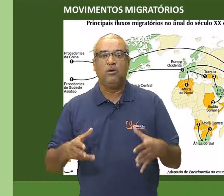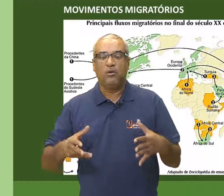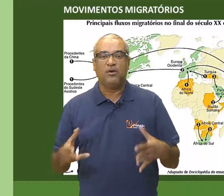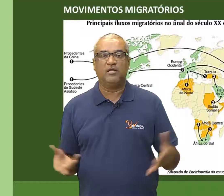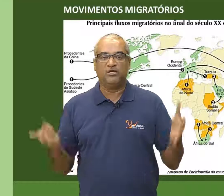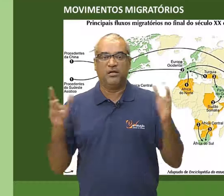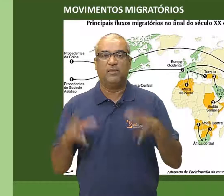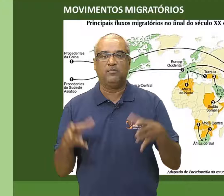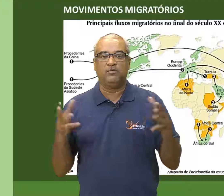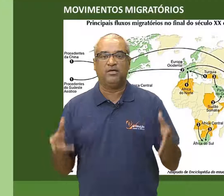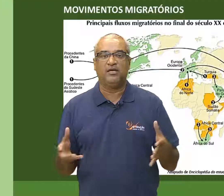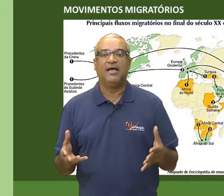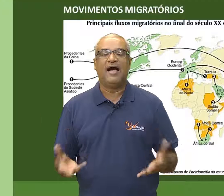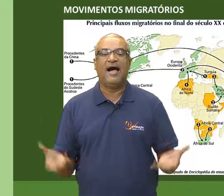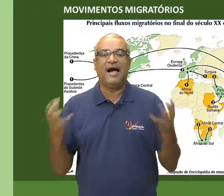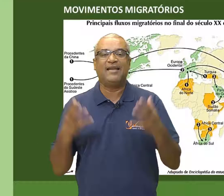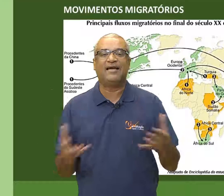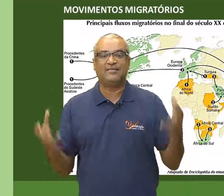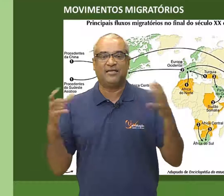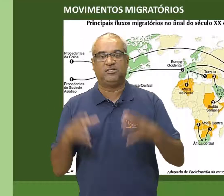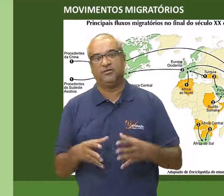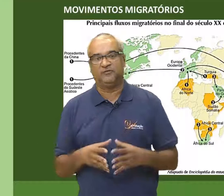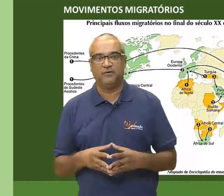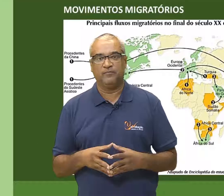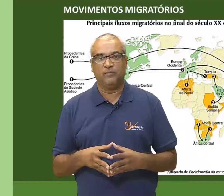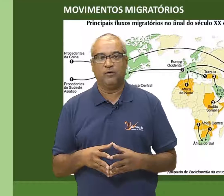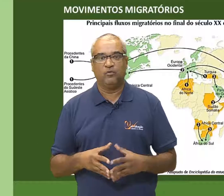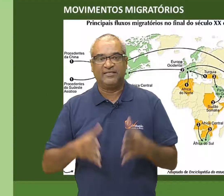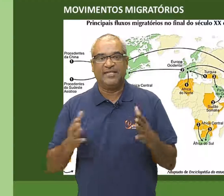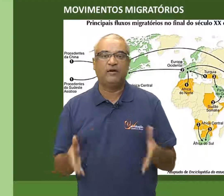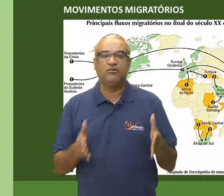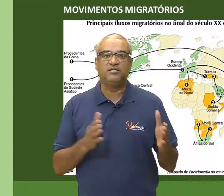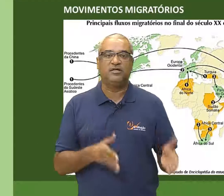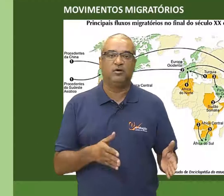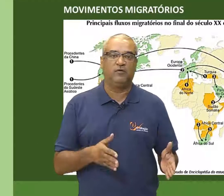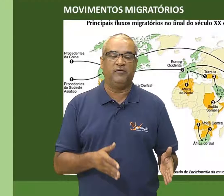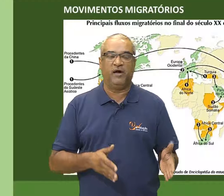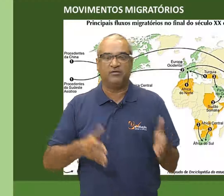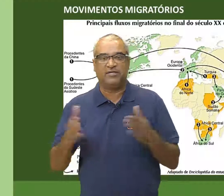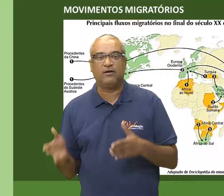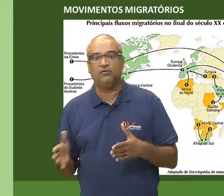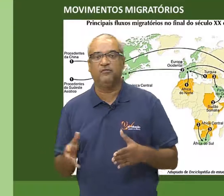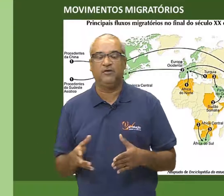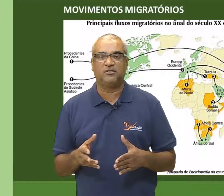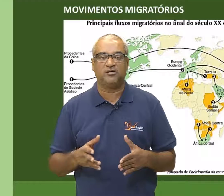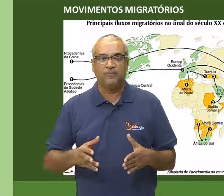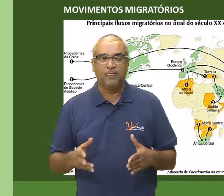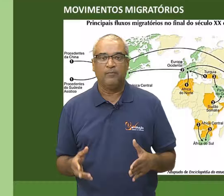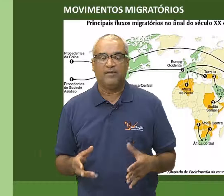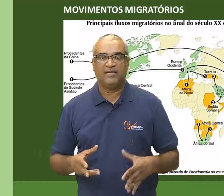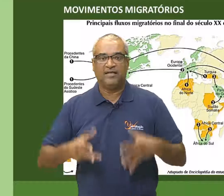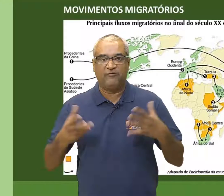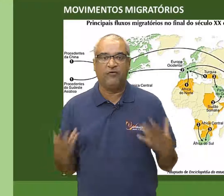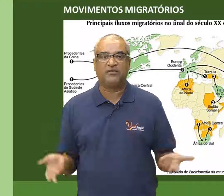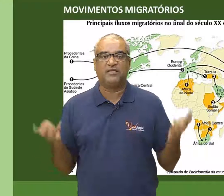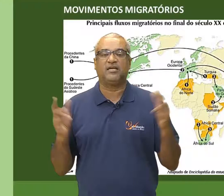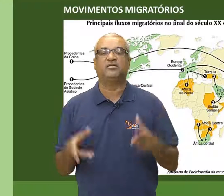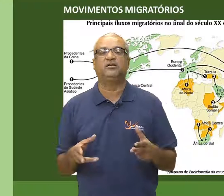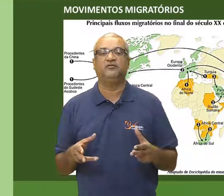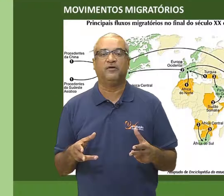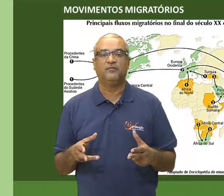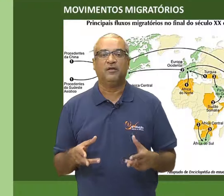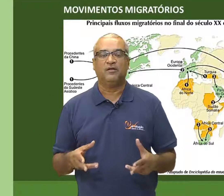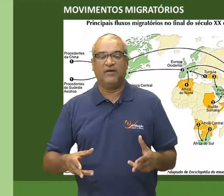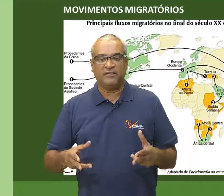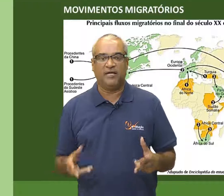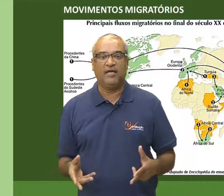migram o que nós chamamos de a área atrativa. O século XIX ao século XX, essa força